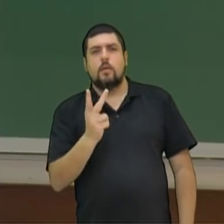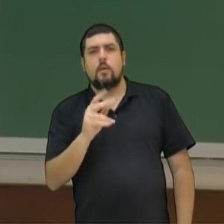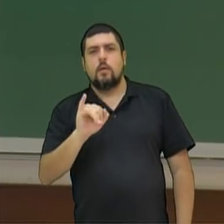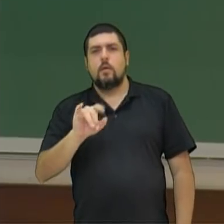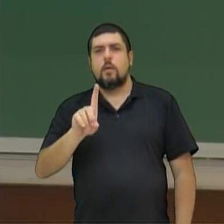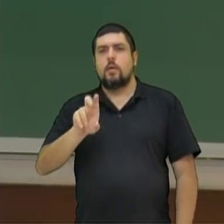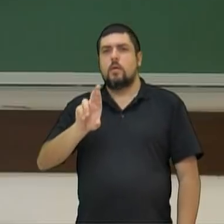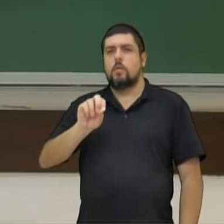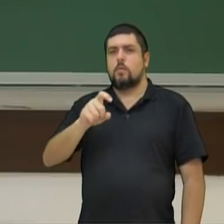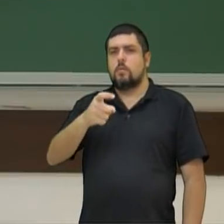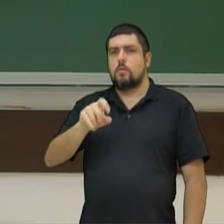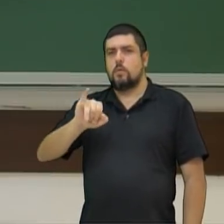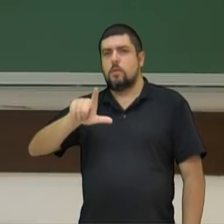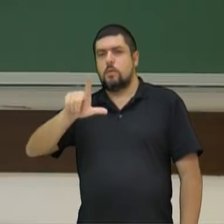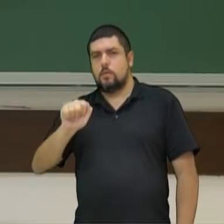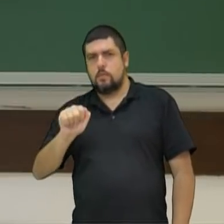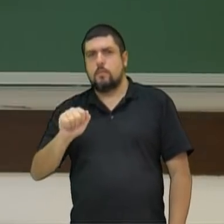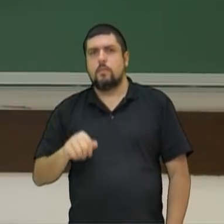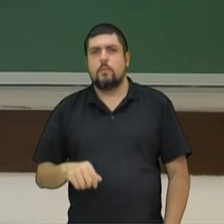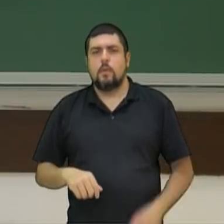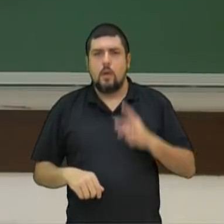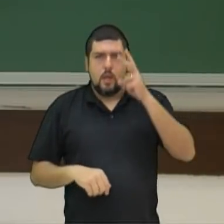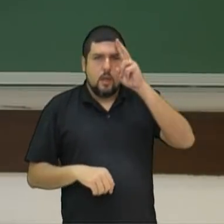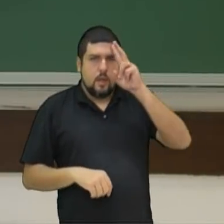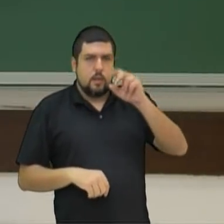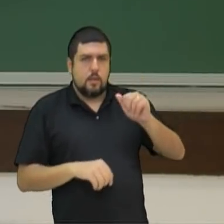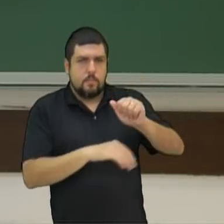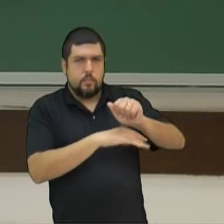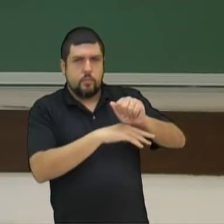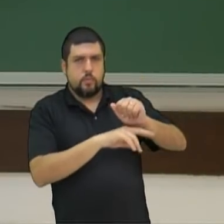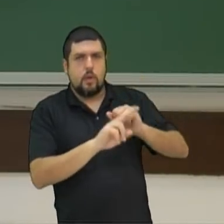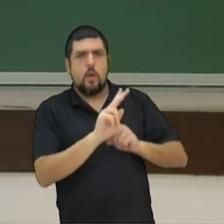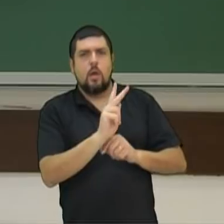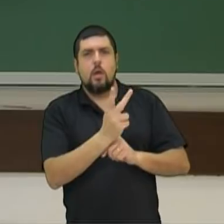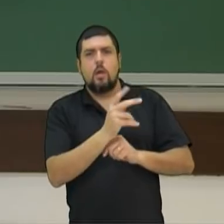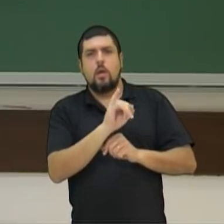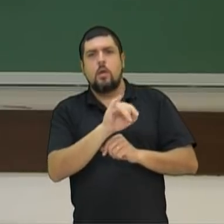OH+ do ácido? Hidrônio. Qual que é o nome do